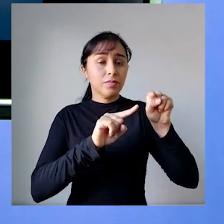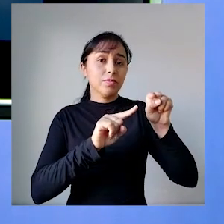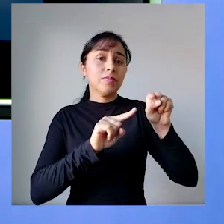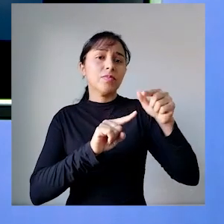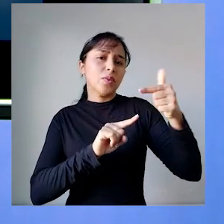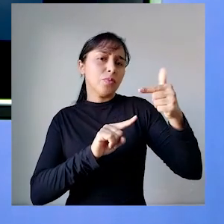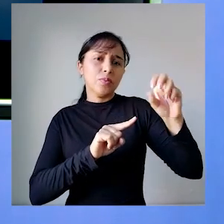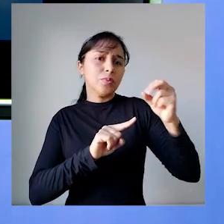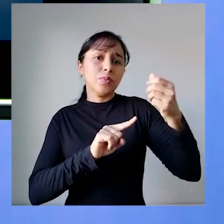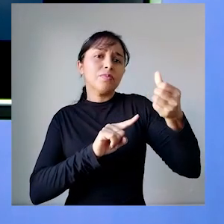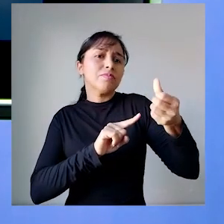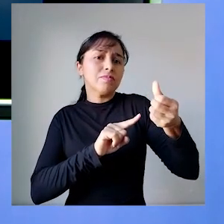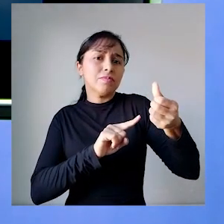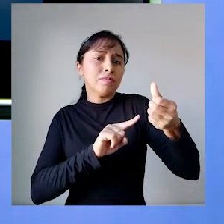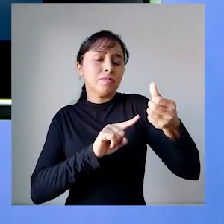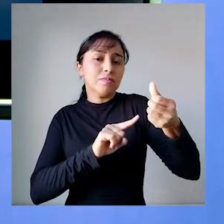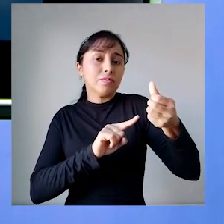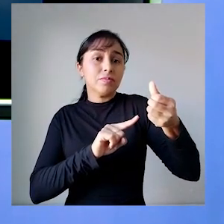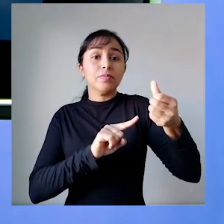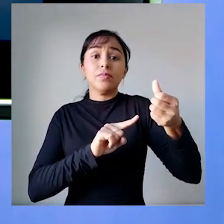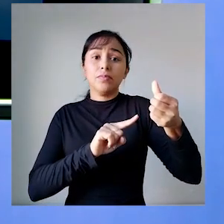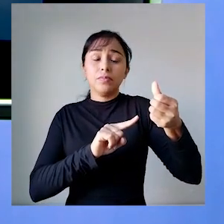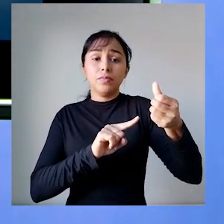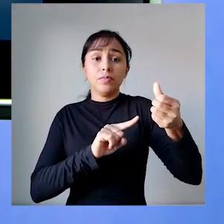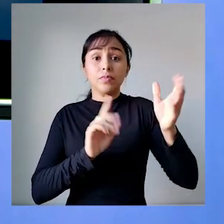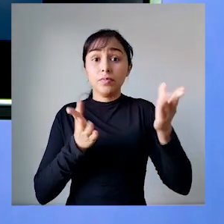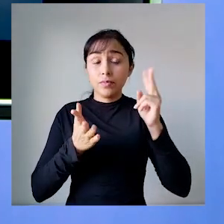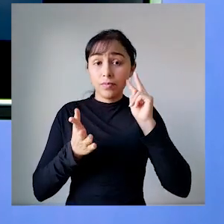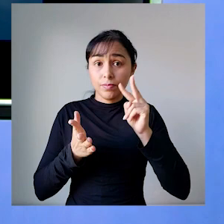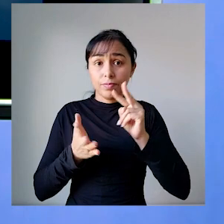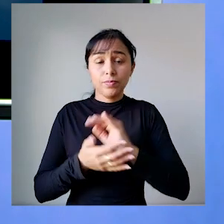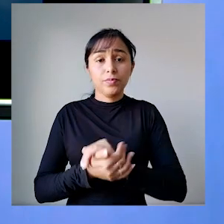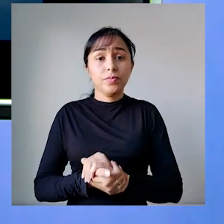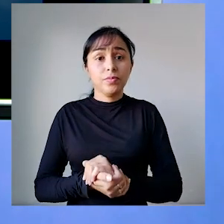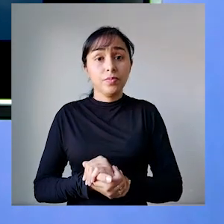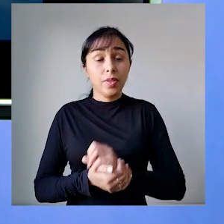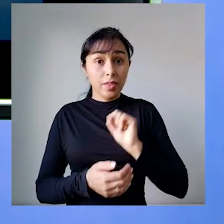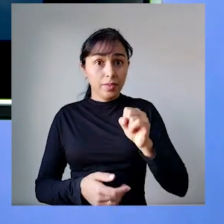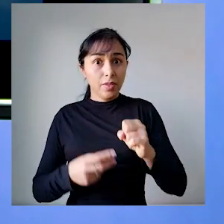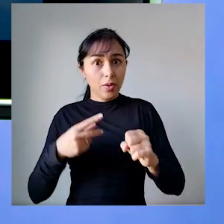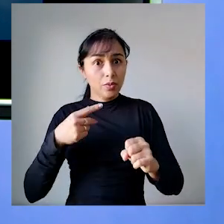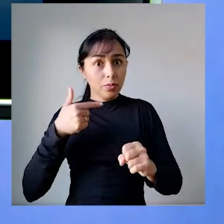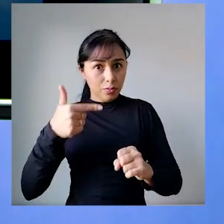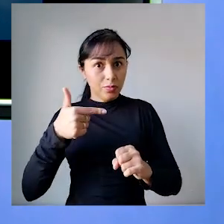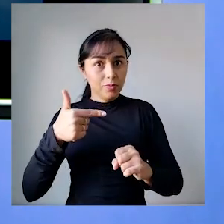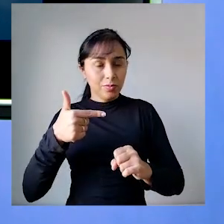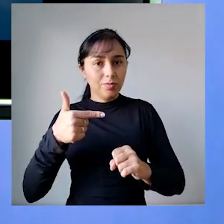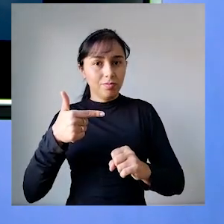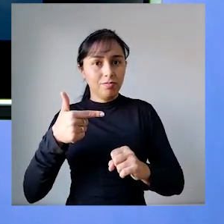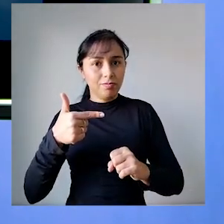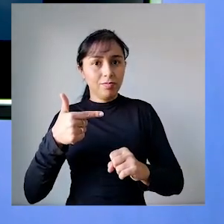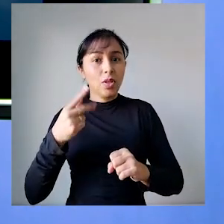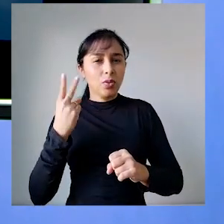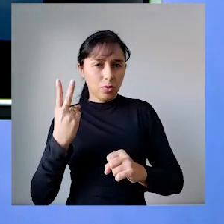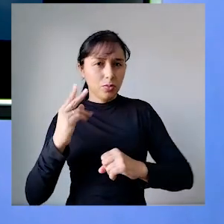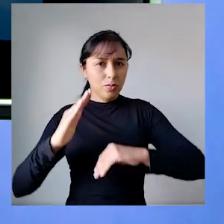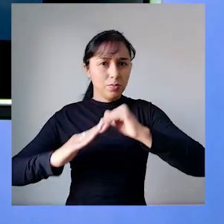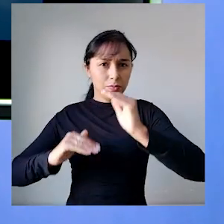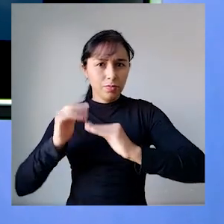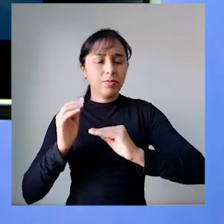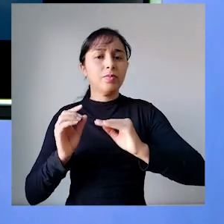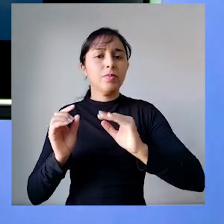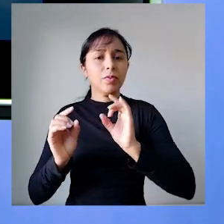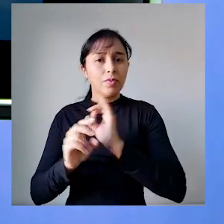horas, se vai ser o 6 ou o 4. Então, vamos fazer as análises. Se 2 pedreiros fazem 48